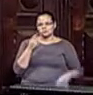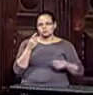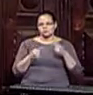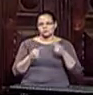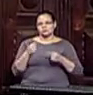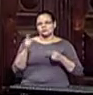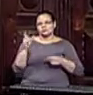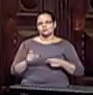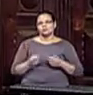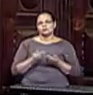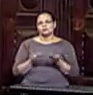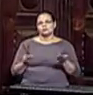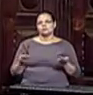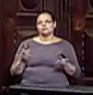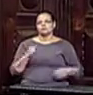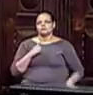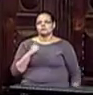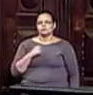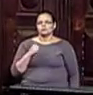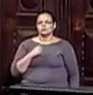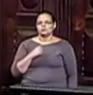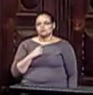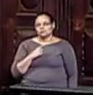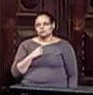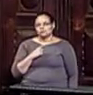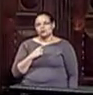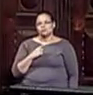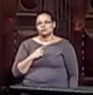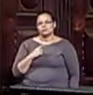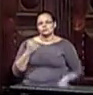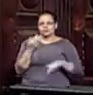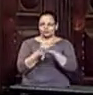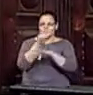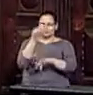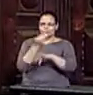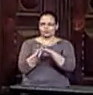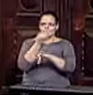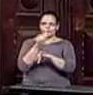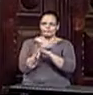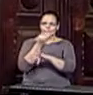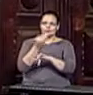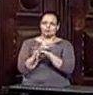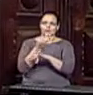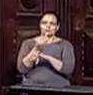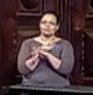parlamentares que bravamente resistem.